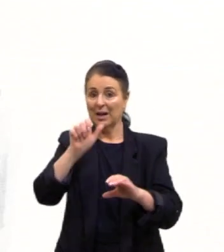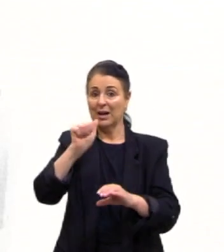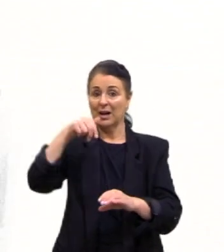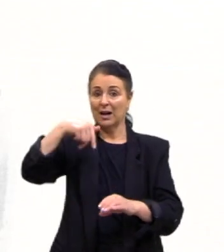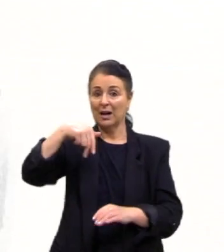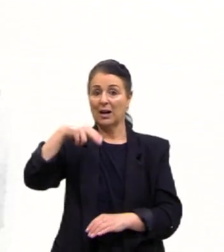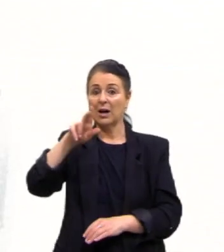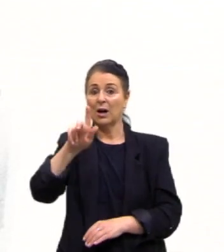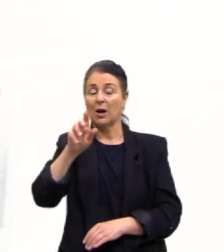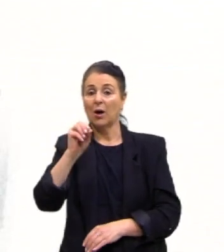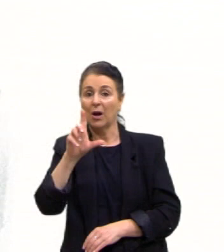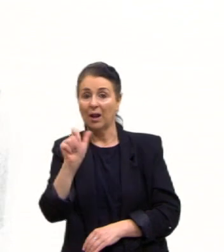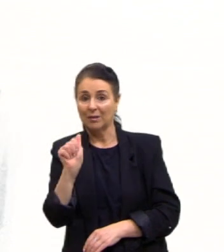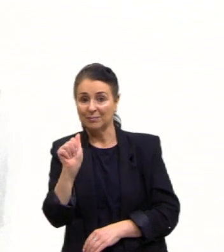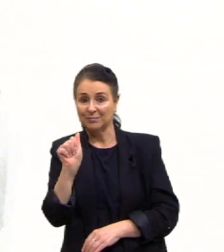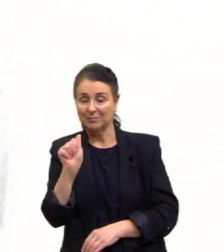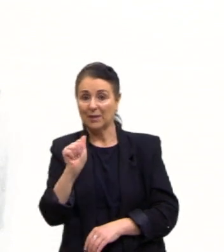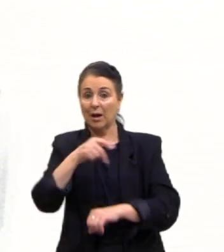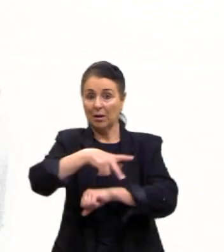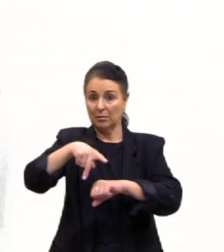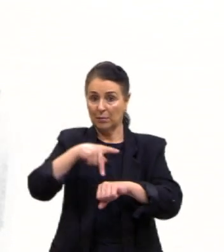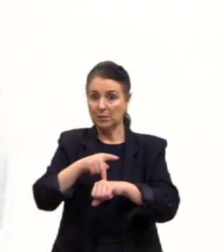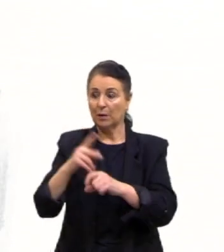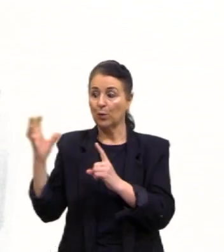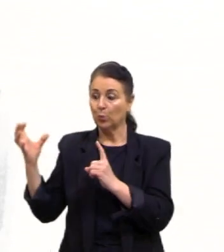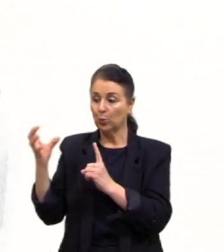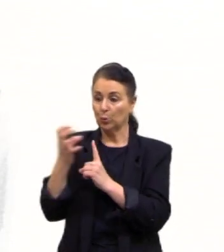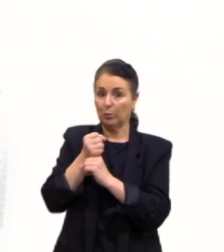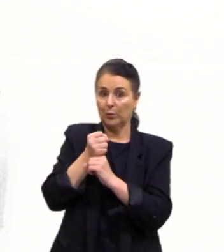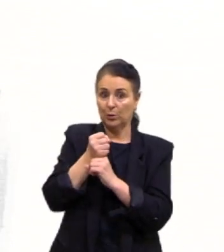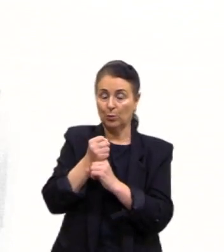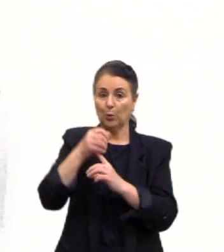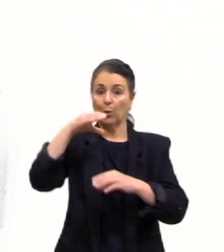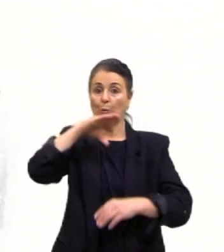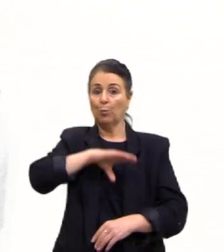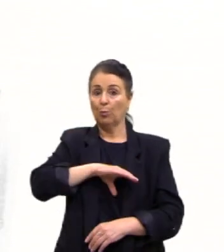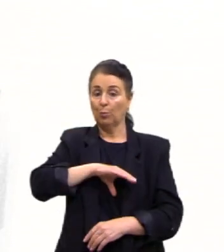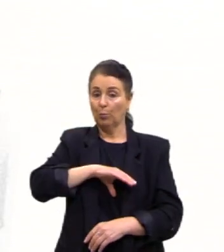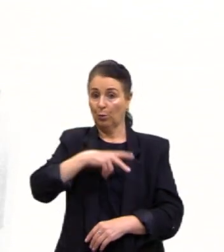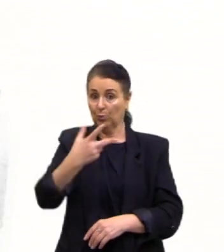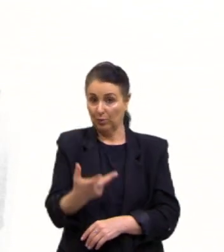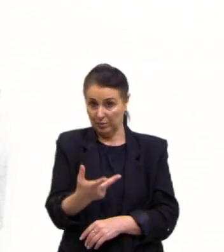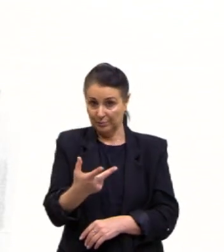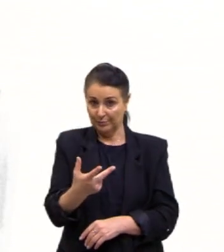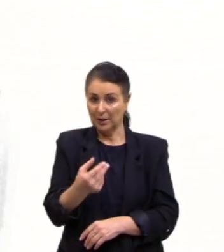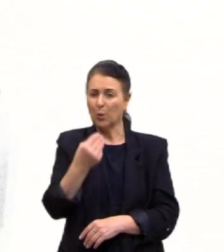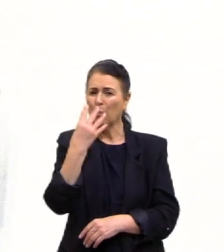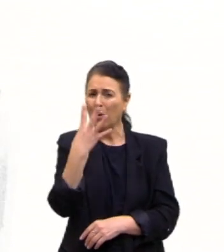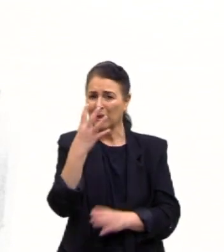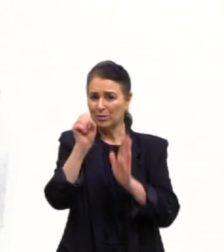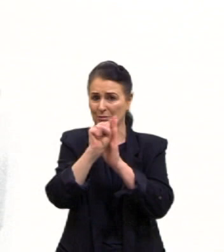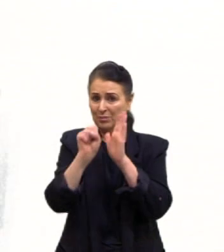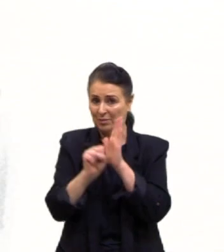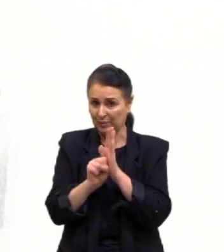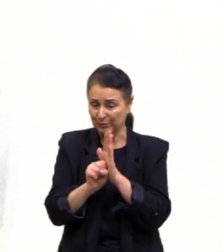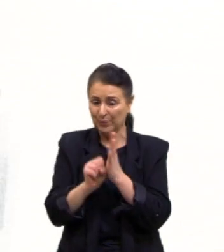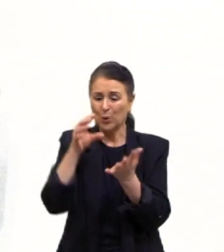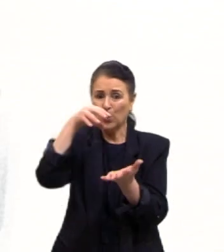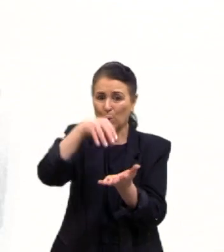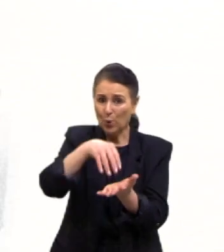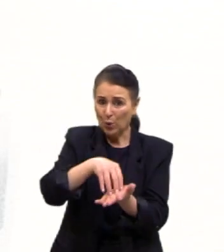tão Angola teve um domínio português por 4 séculos né foi uma colônia de Portugal por muito tempo